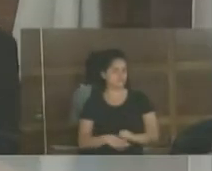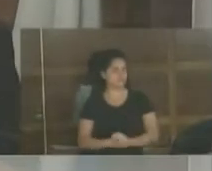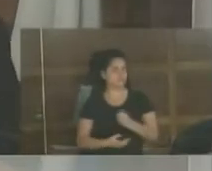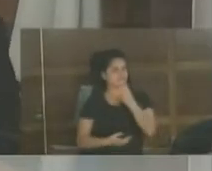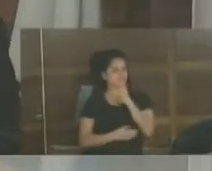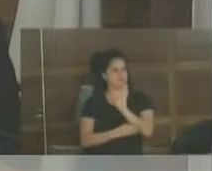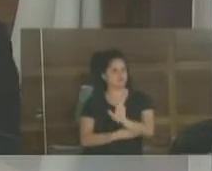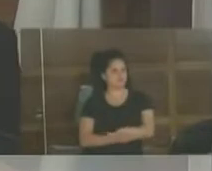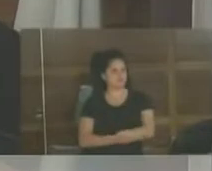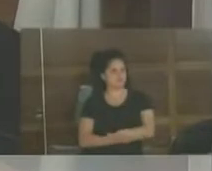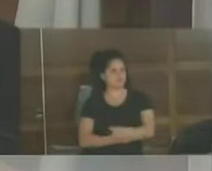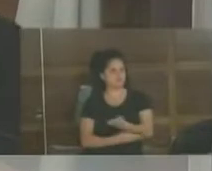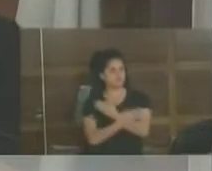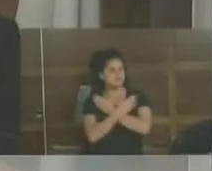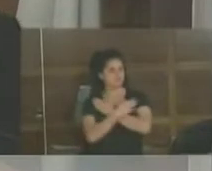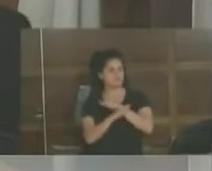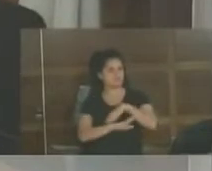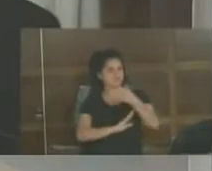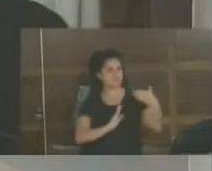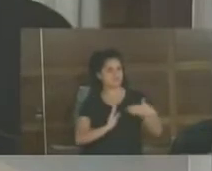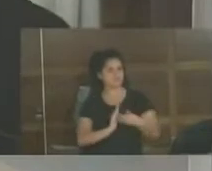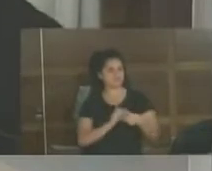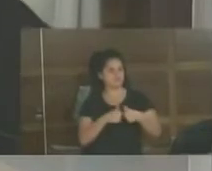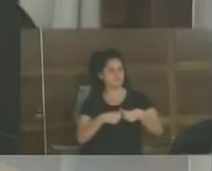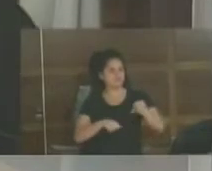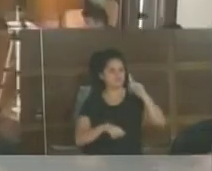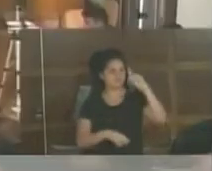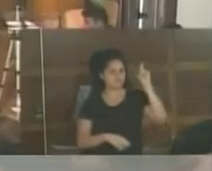Uma boa tarde, um abraço para todos, fique com Deus.